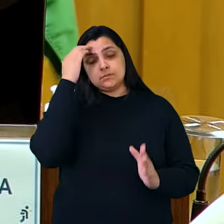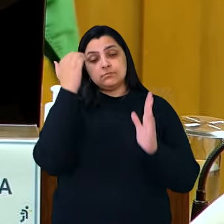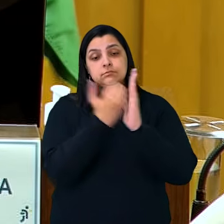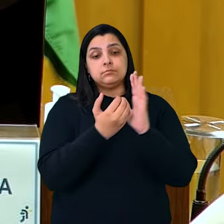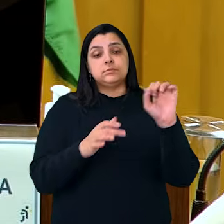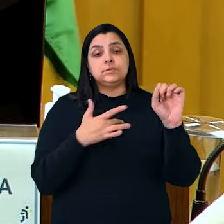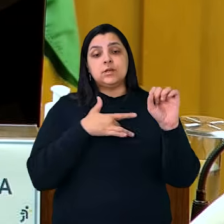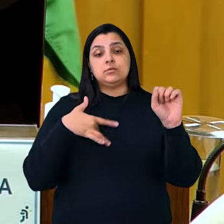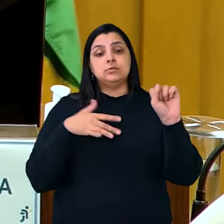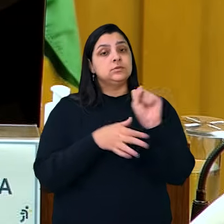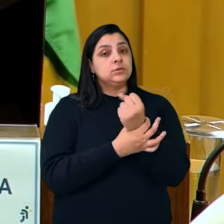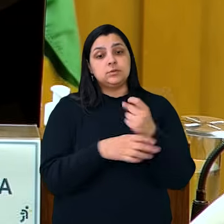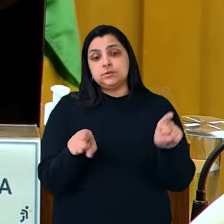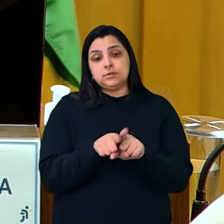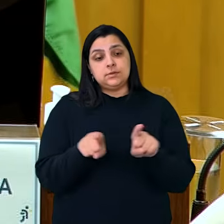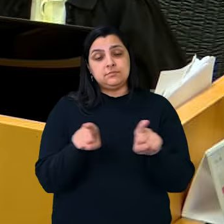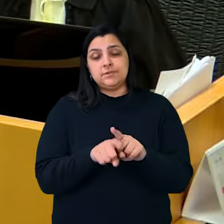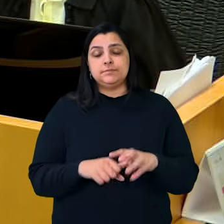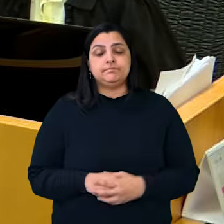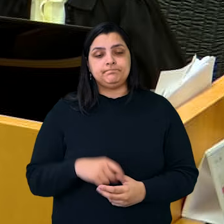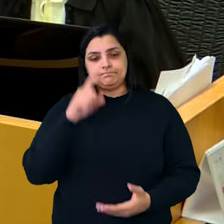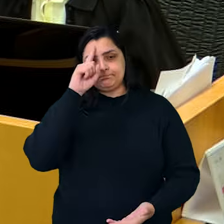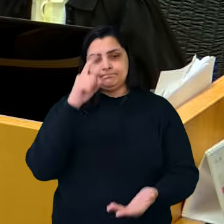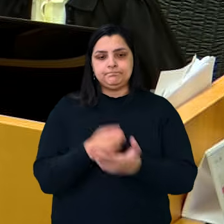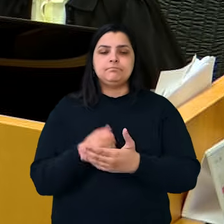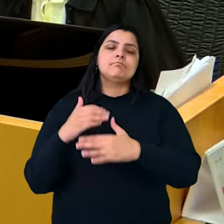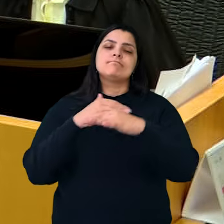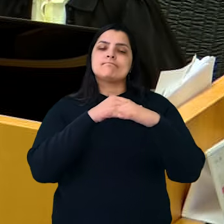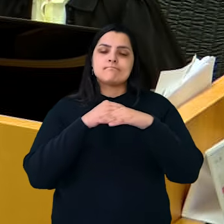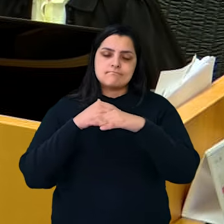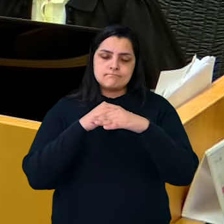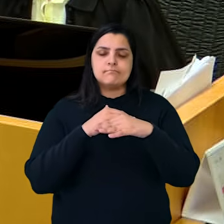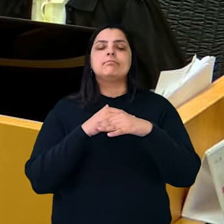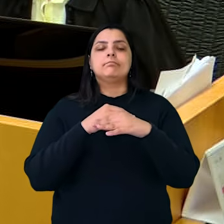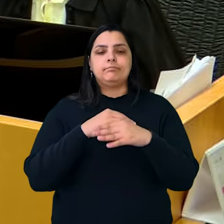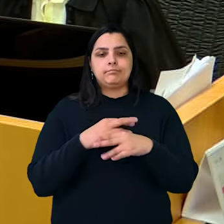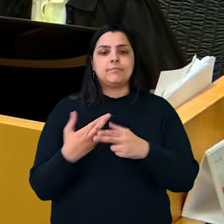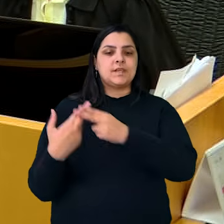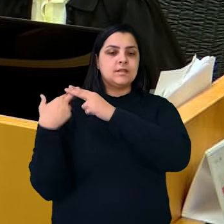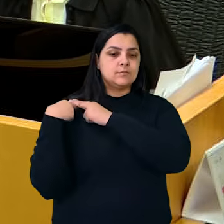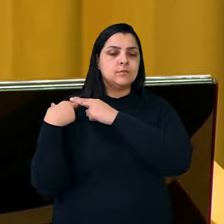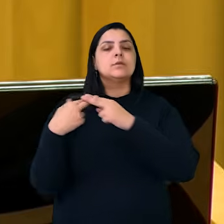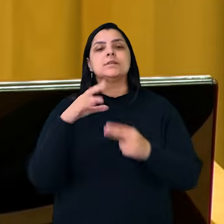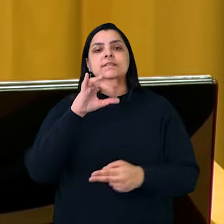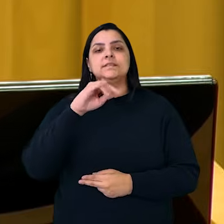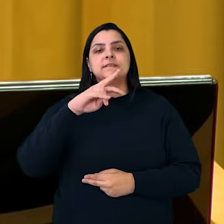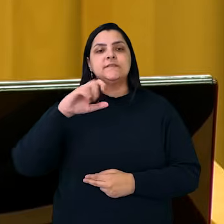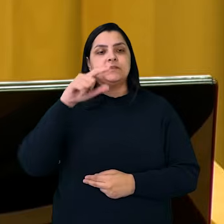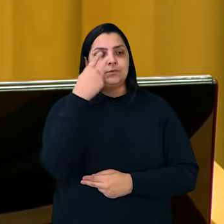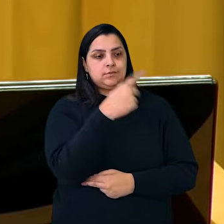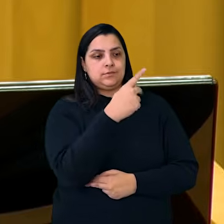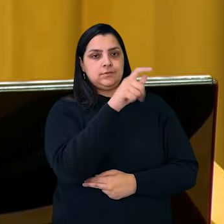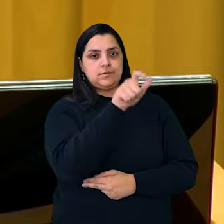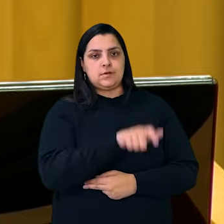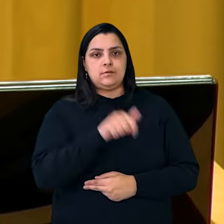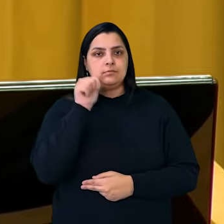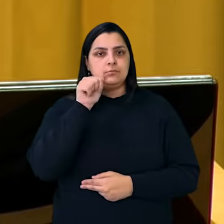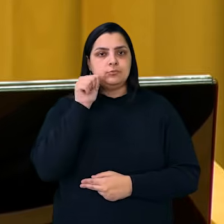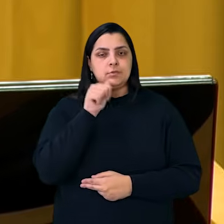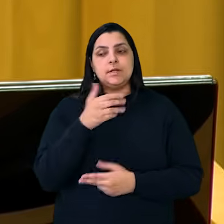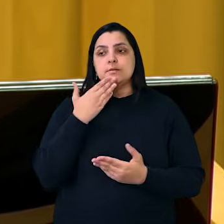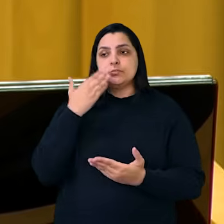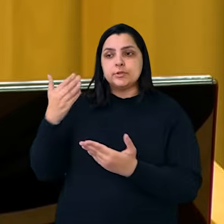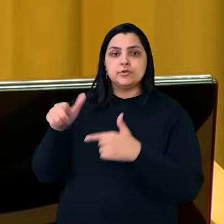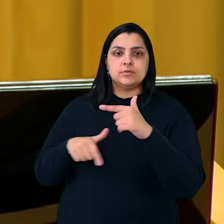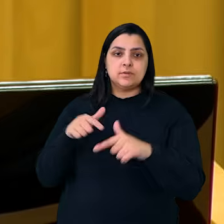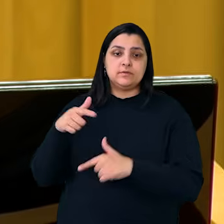normas de saúde e segurança do trabalho também. Por unanimidade, foi reconhecida a responsabilidade civil da tomadora de serviços